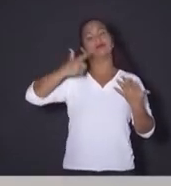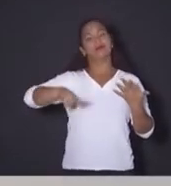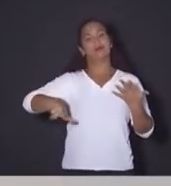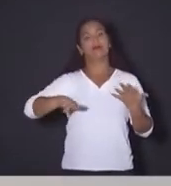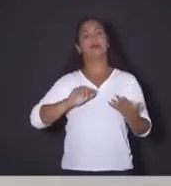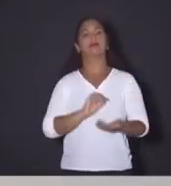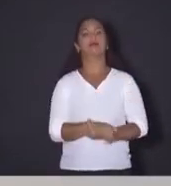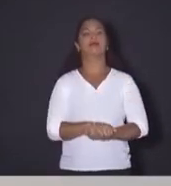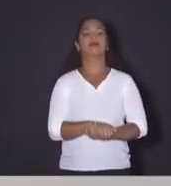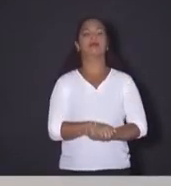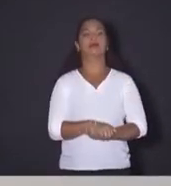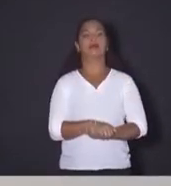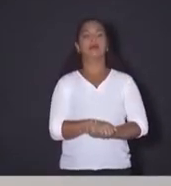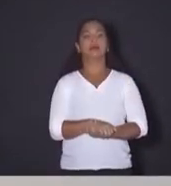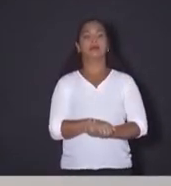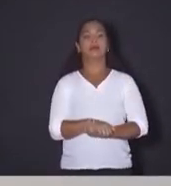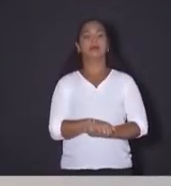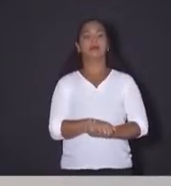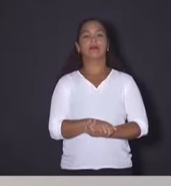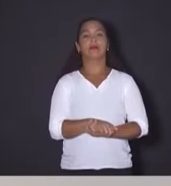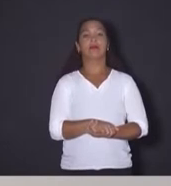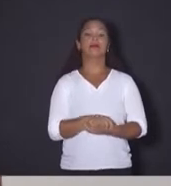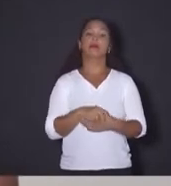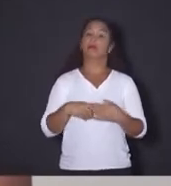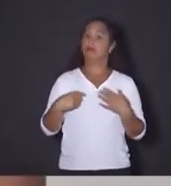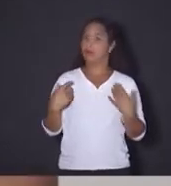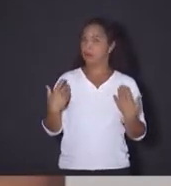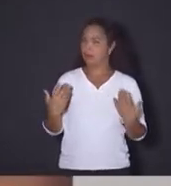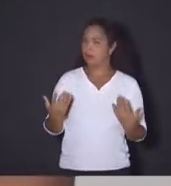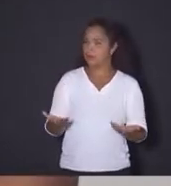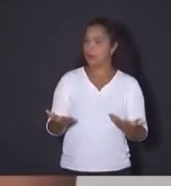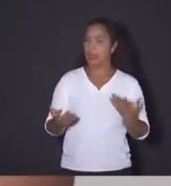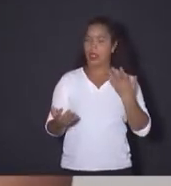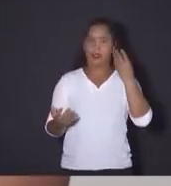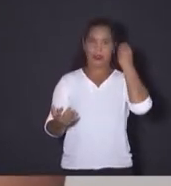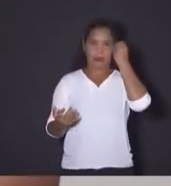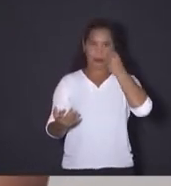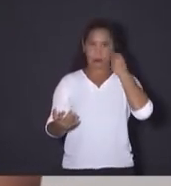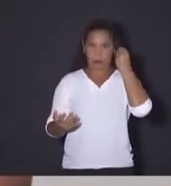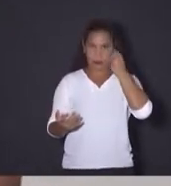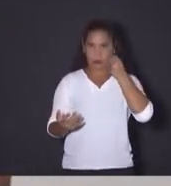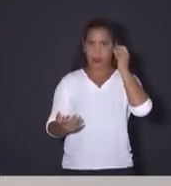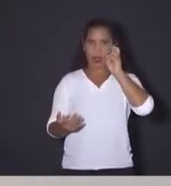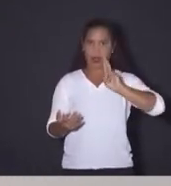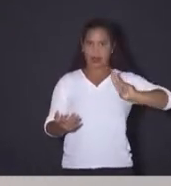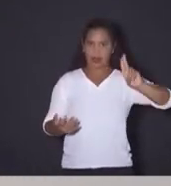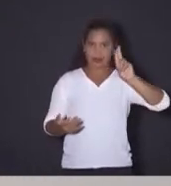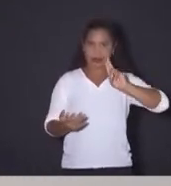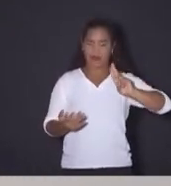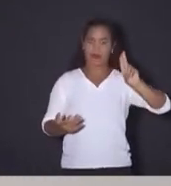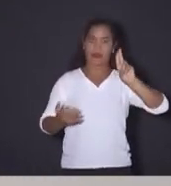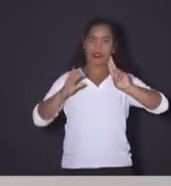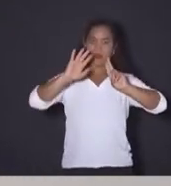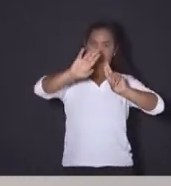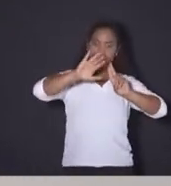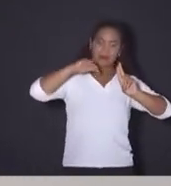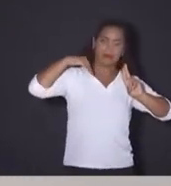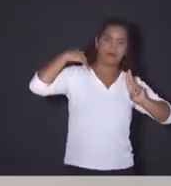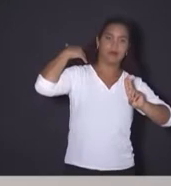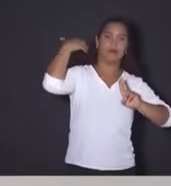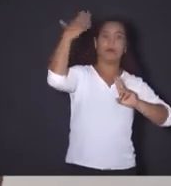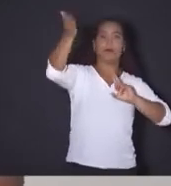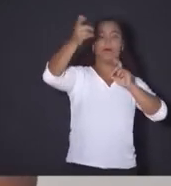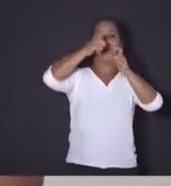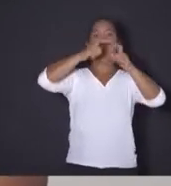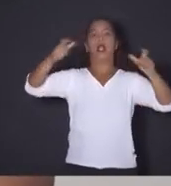à exaustão embora essa experiência através da formação universitária da gigantesca maioria das pessoas